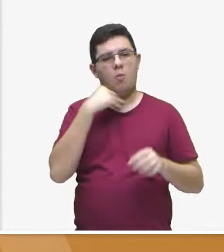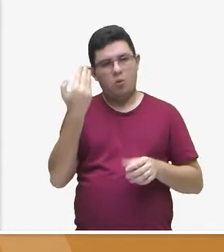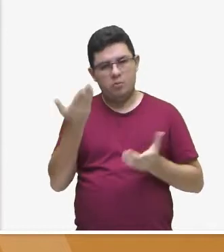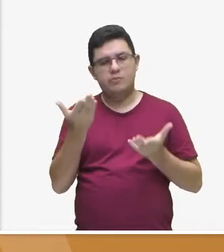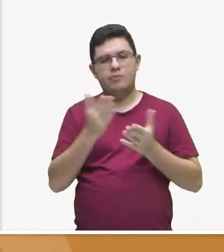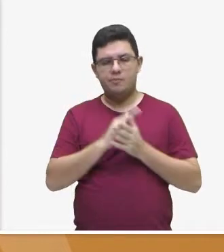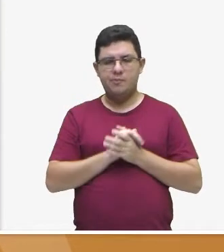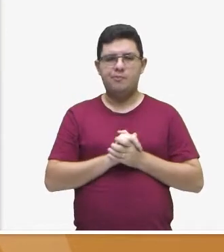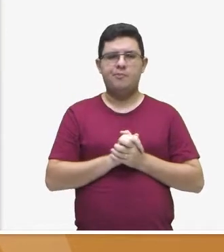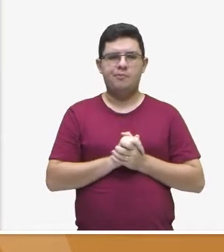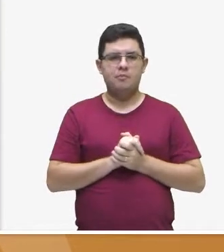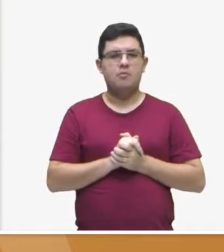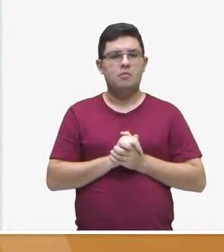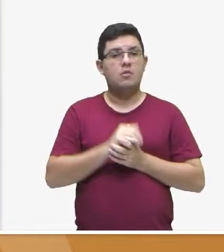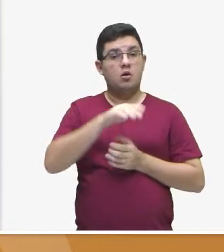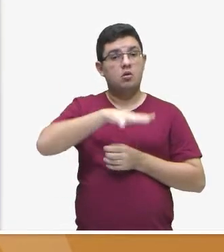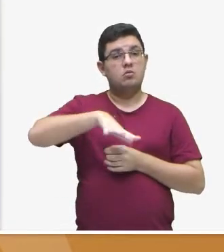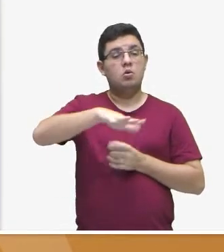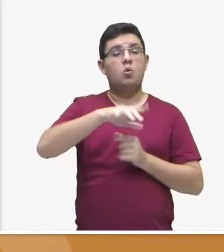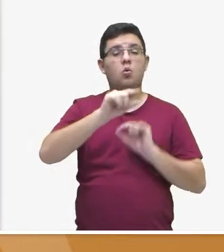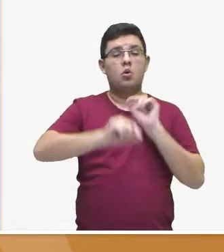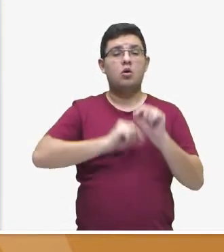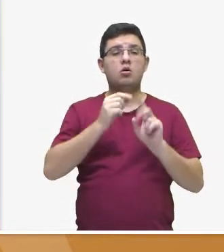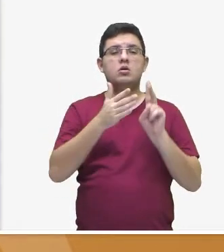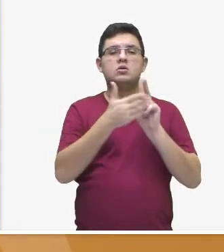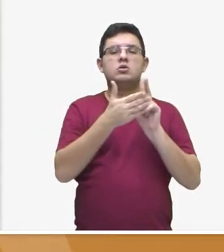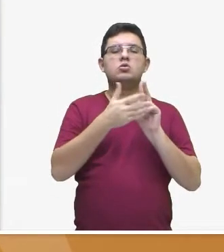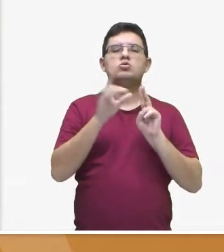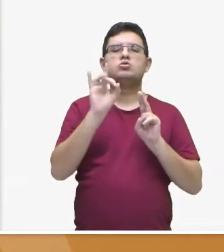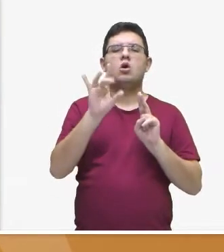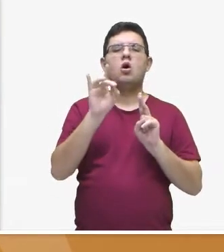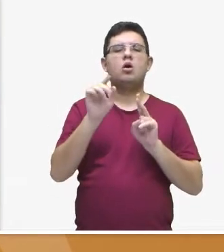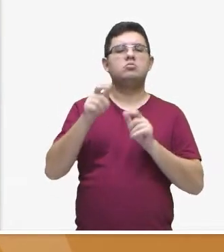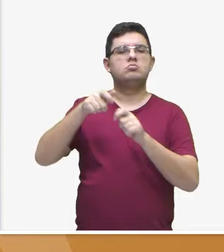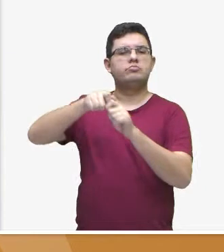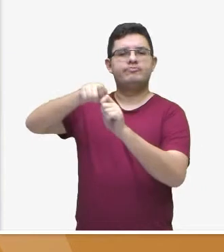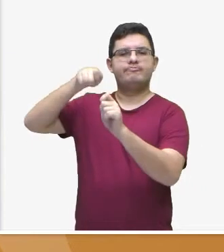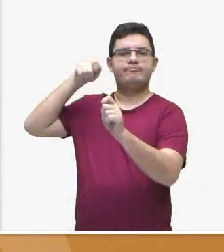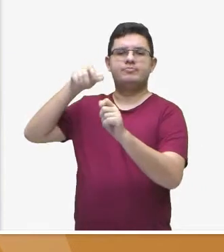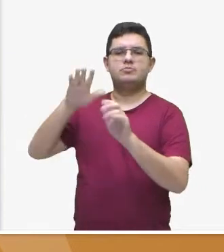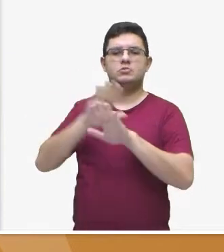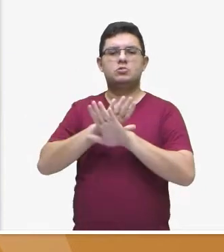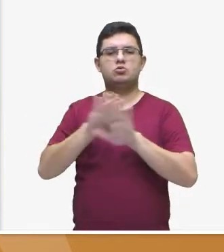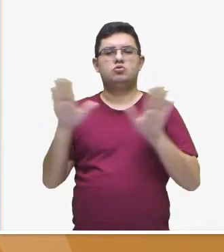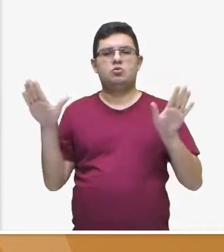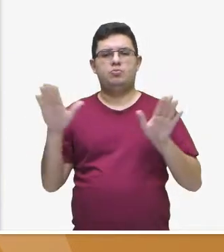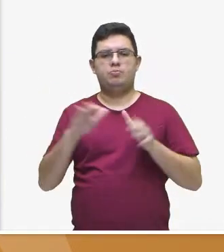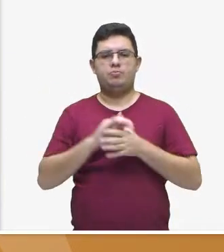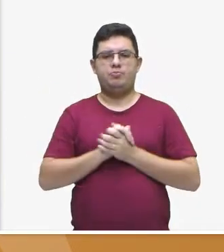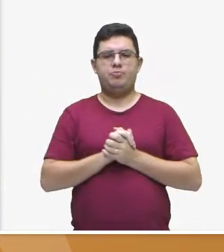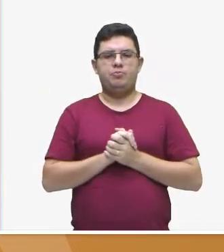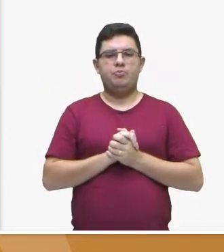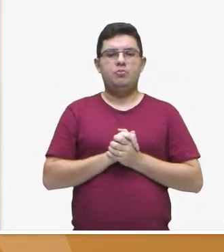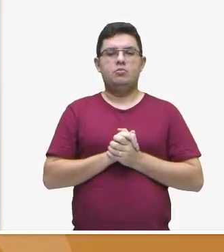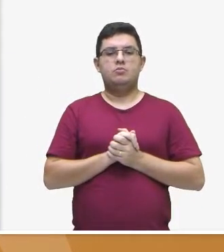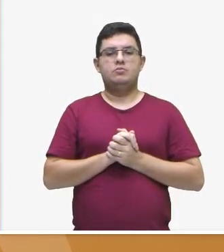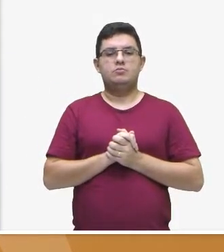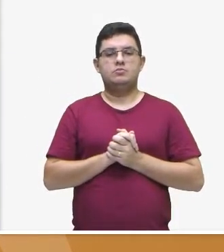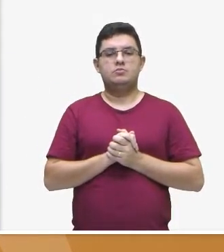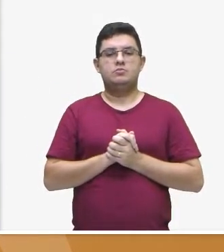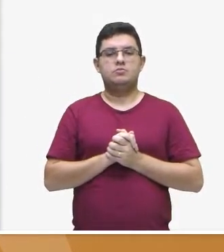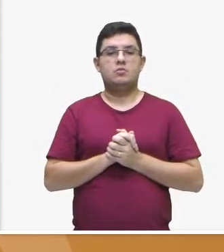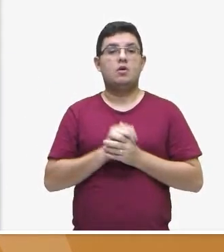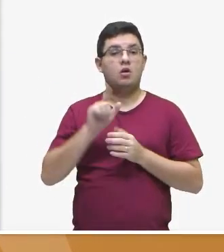nossos indígenas aqui, o seu armamento era apenas arco e flecha. Então, essas armas de